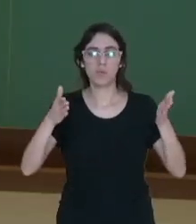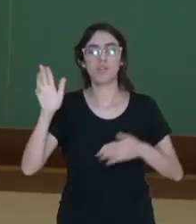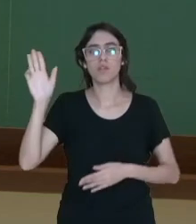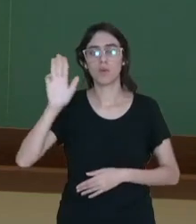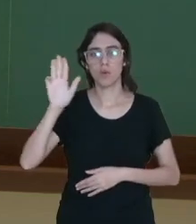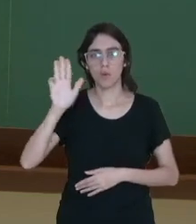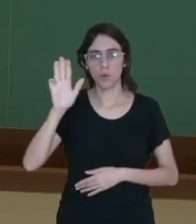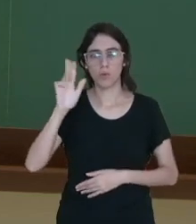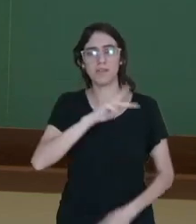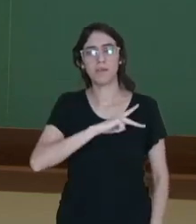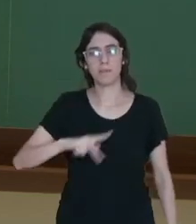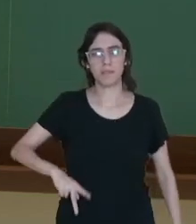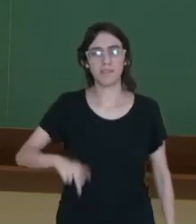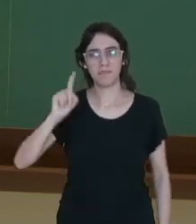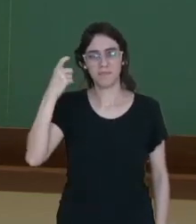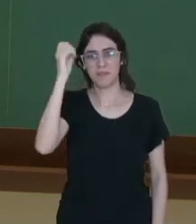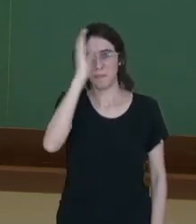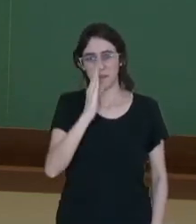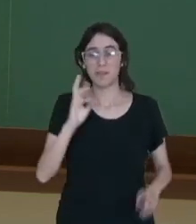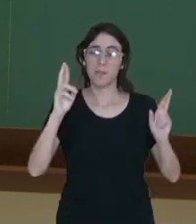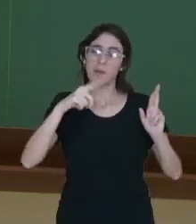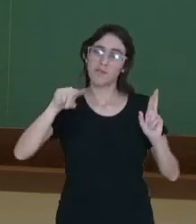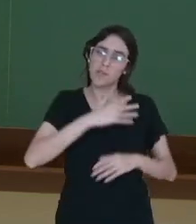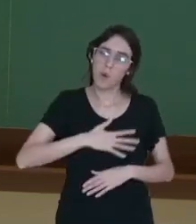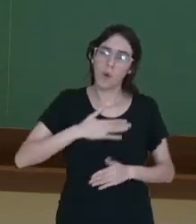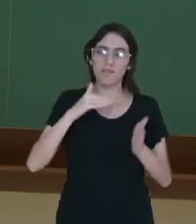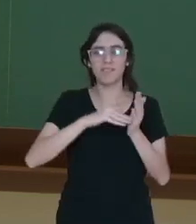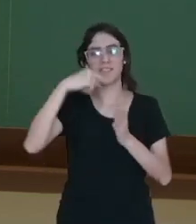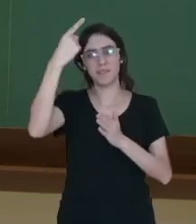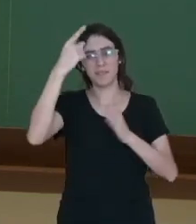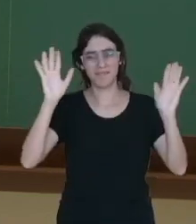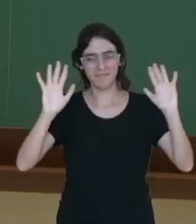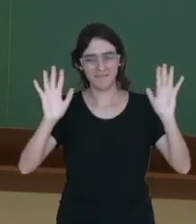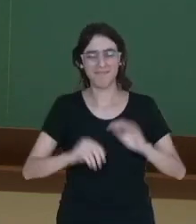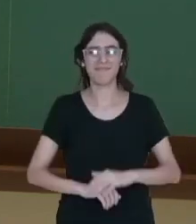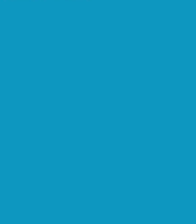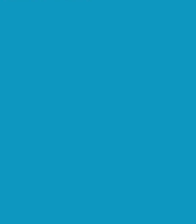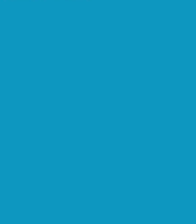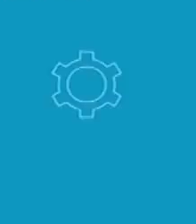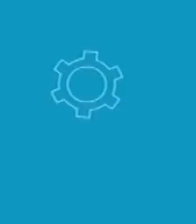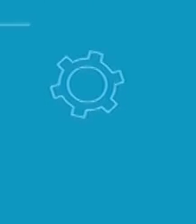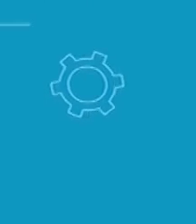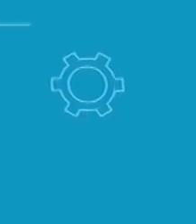Lula na presidência do Brasil. Espero que vocês tenham gostado. Até breve!